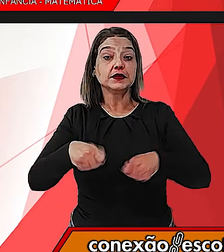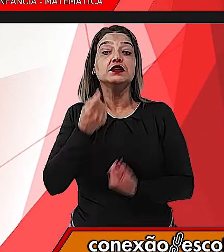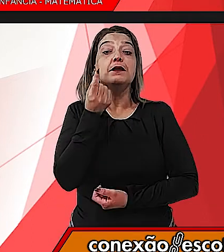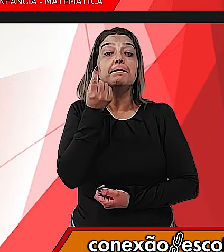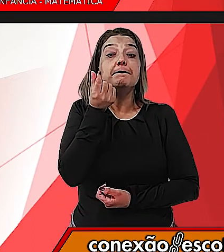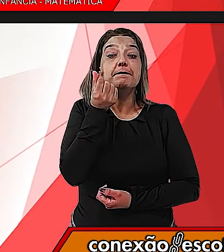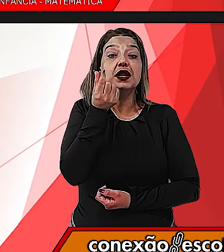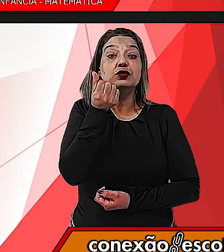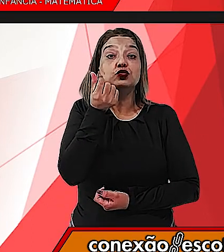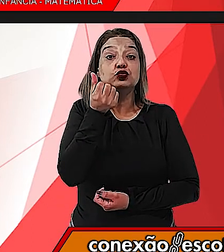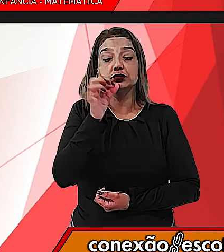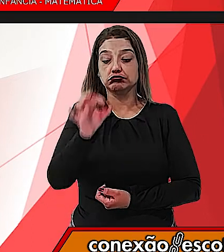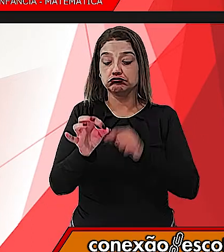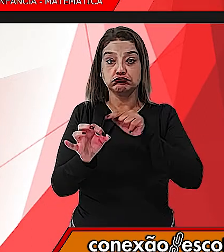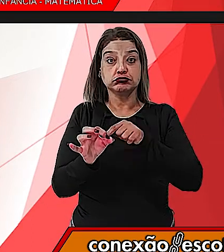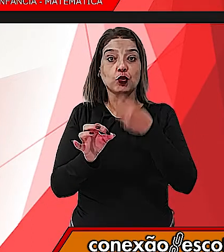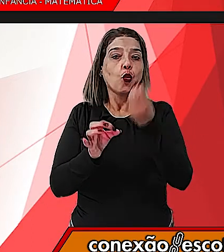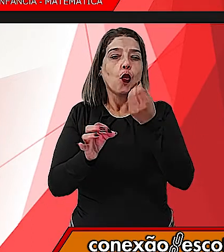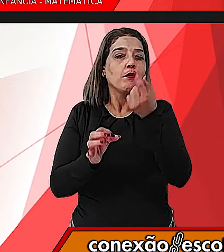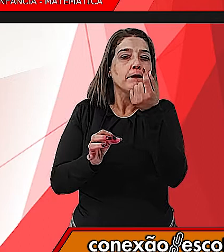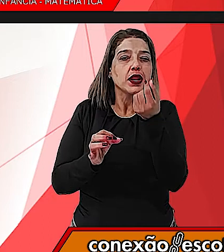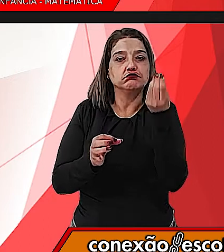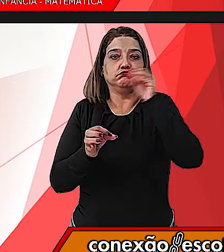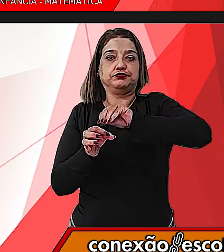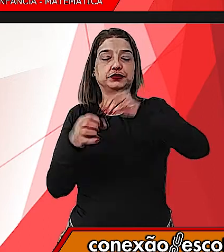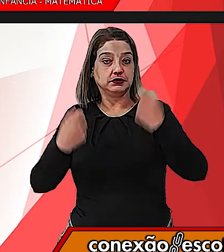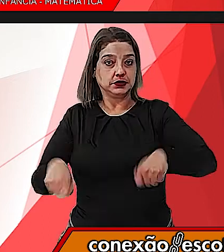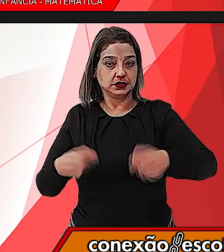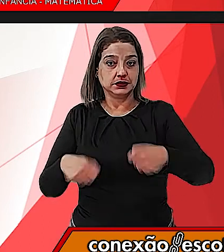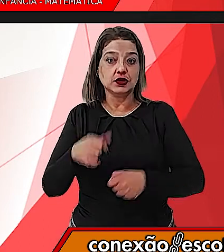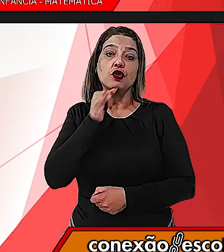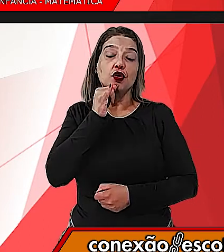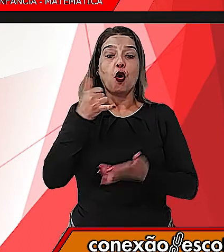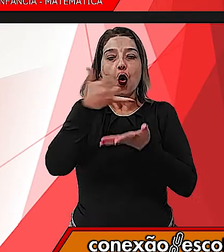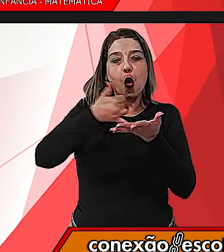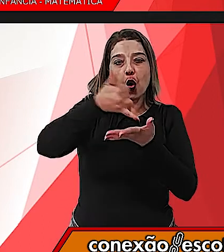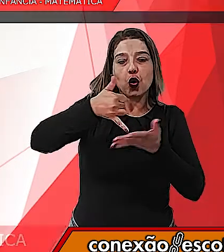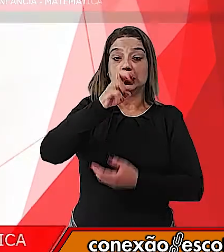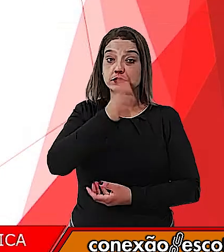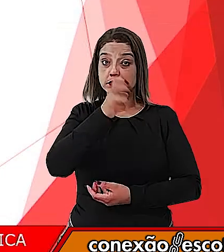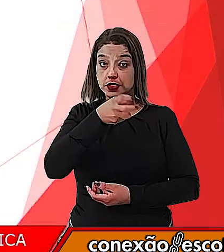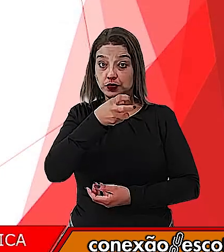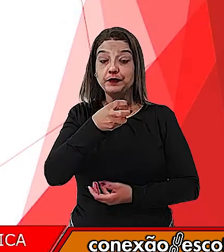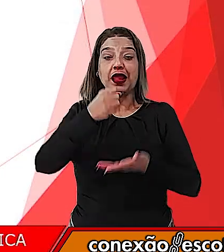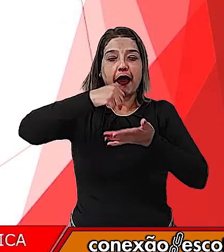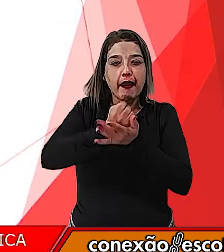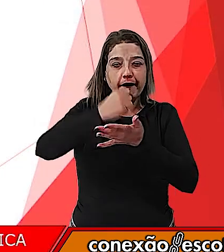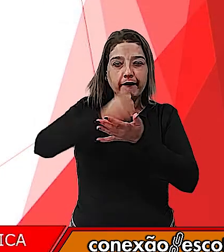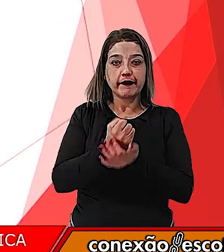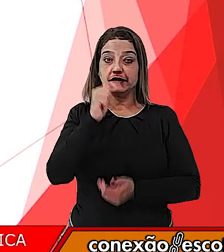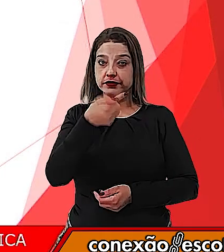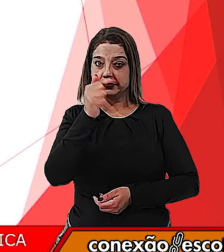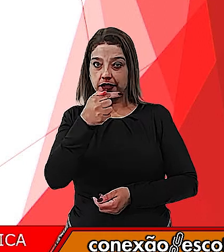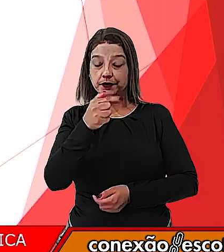preço, ó, do produto, como você vê aqui. Óleo R$ 5, alho